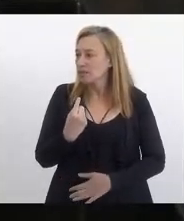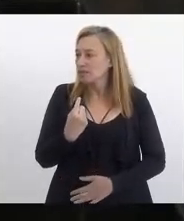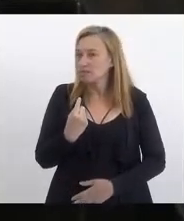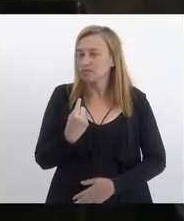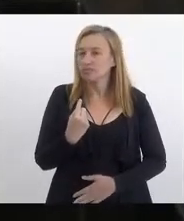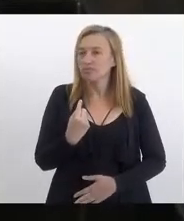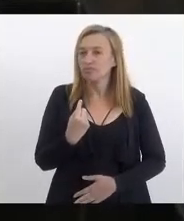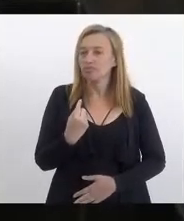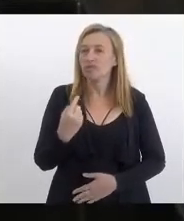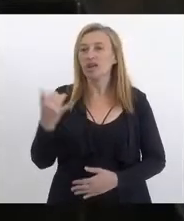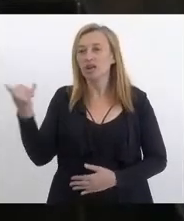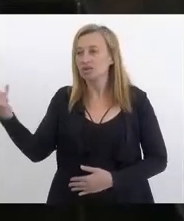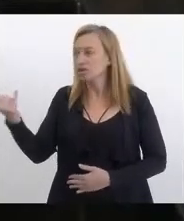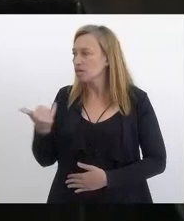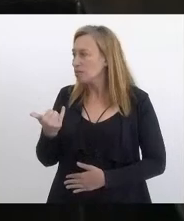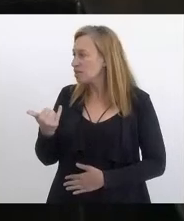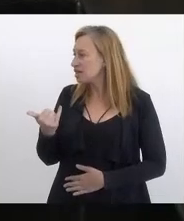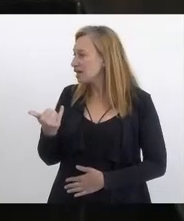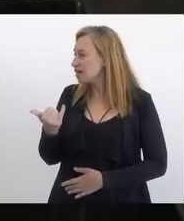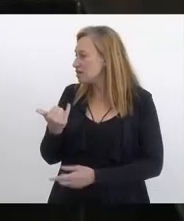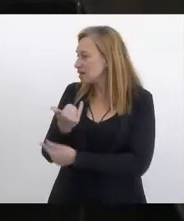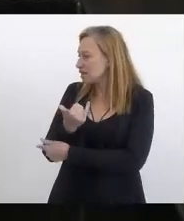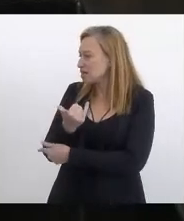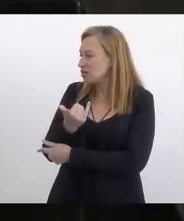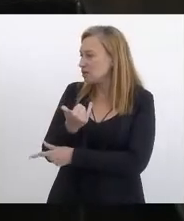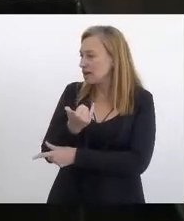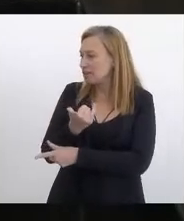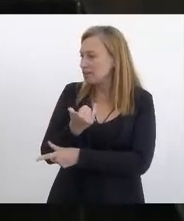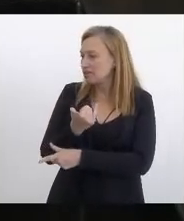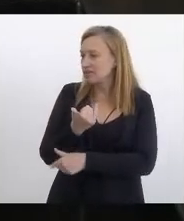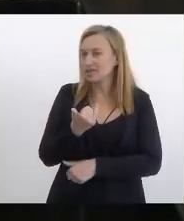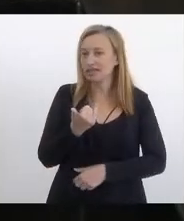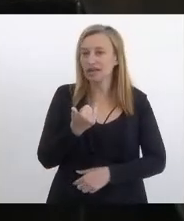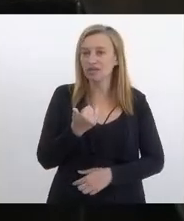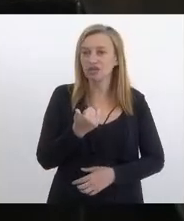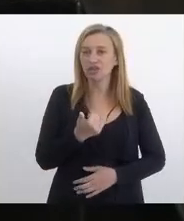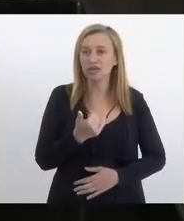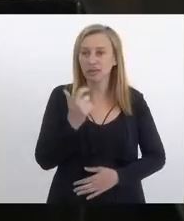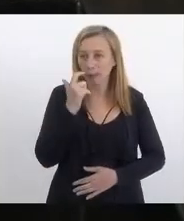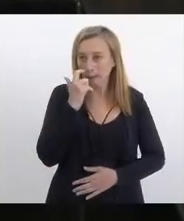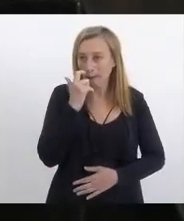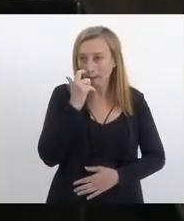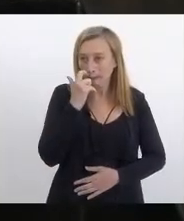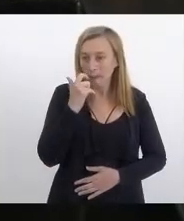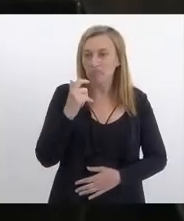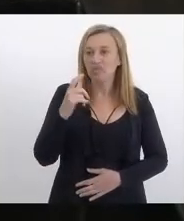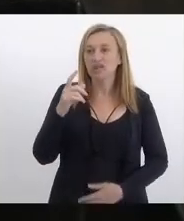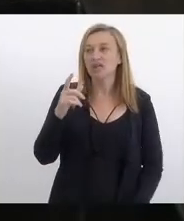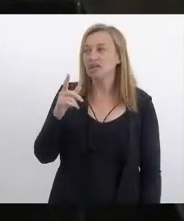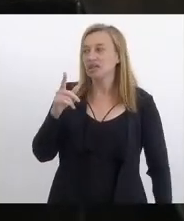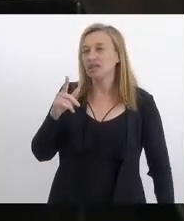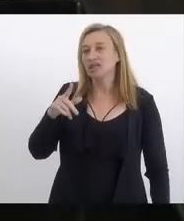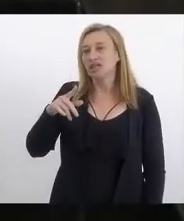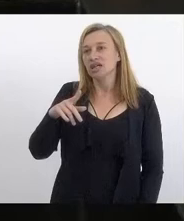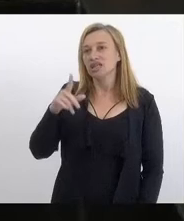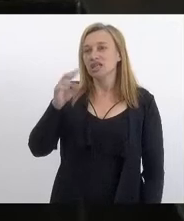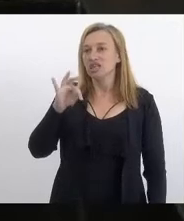alcançados pela notícia da morte do sargento